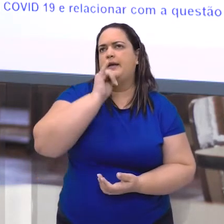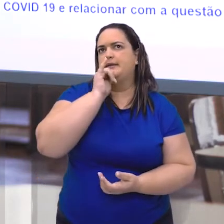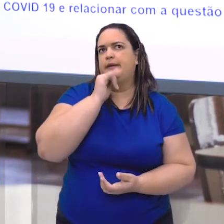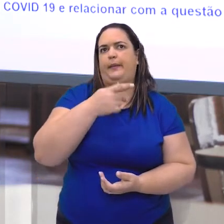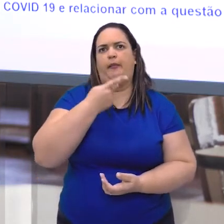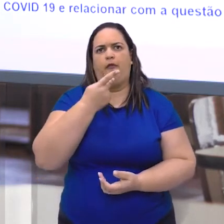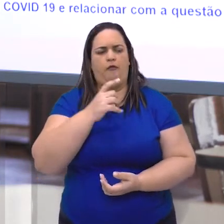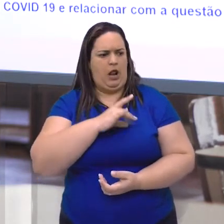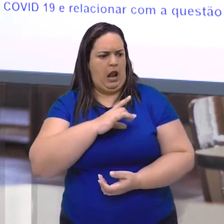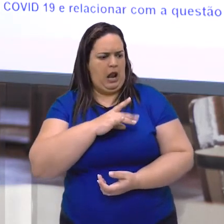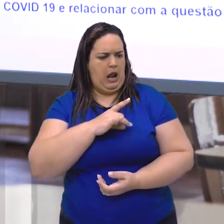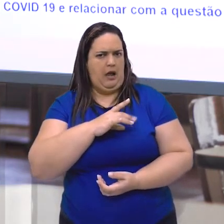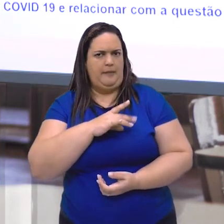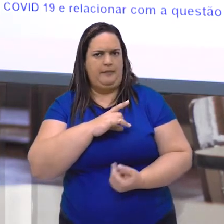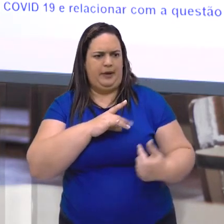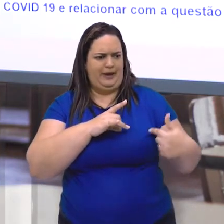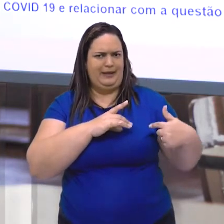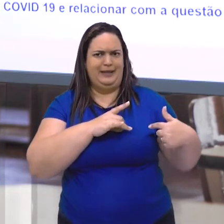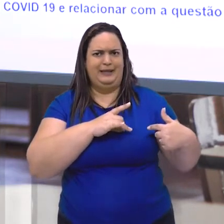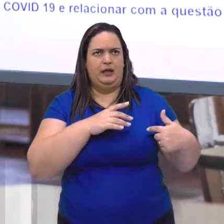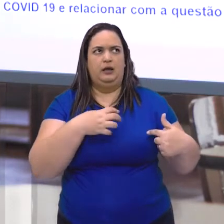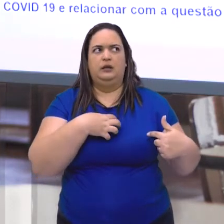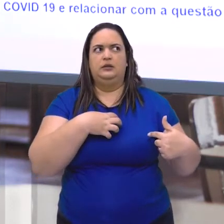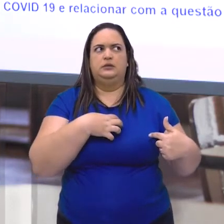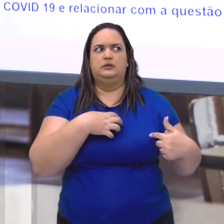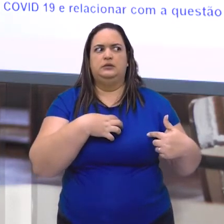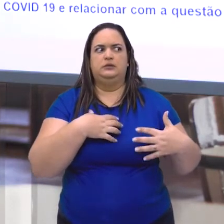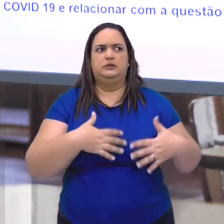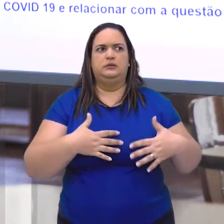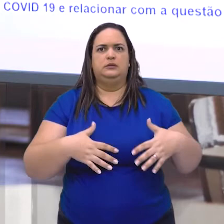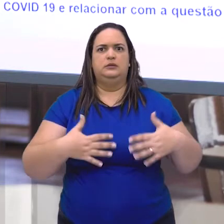medo, a gente já fica logo com a sensação de pânico